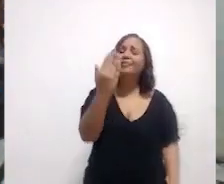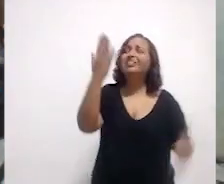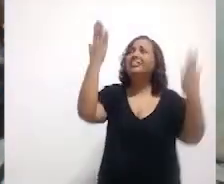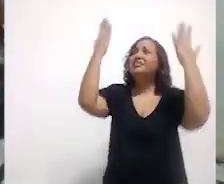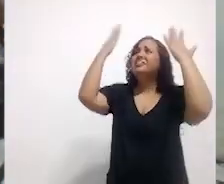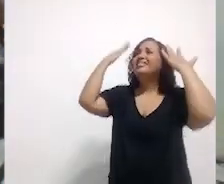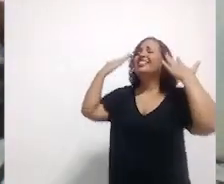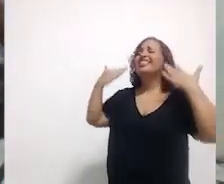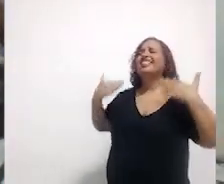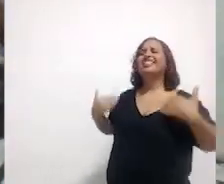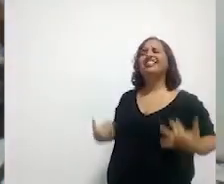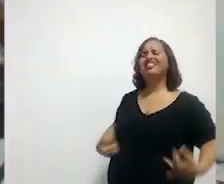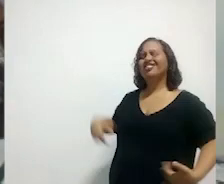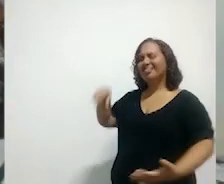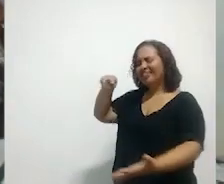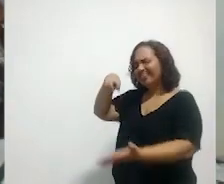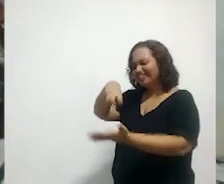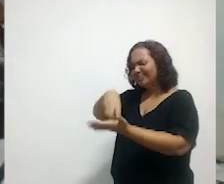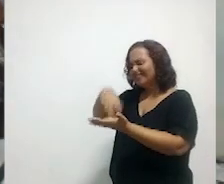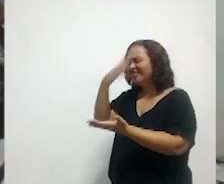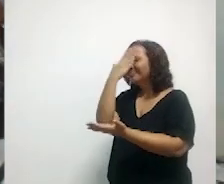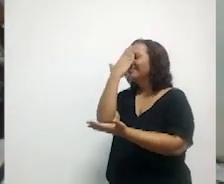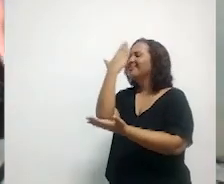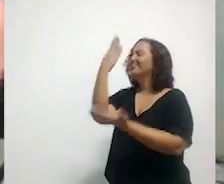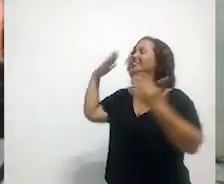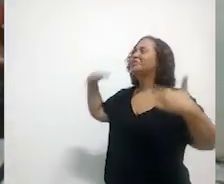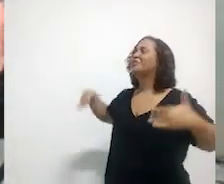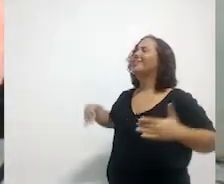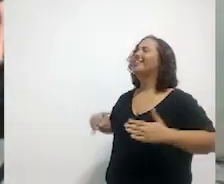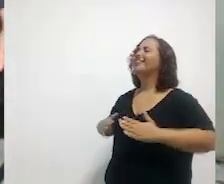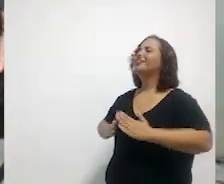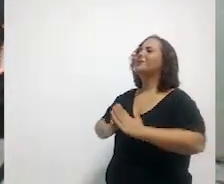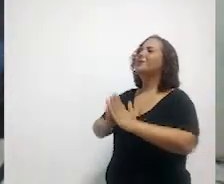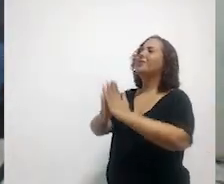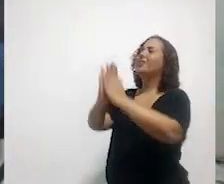que me render e te adorar.